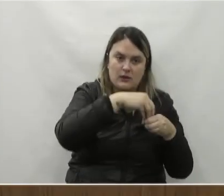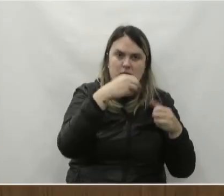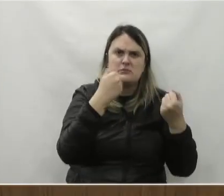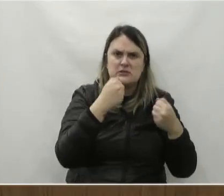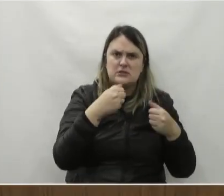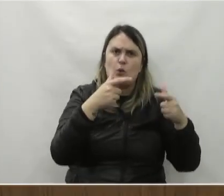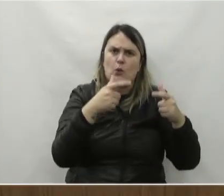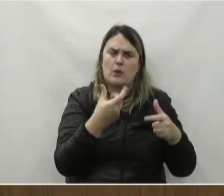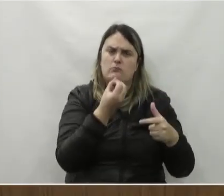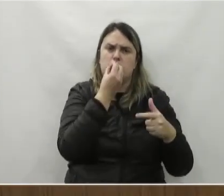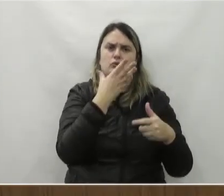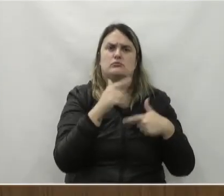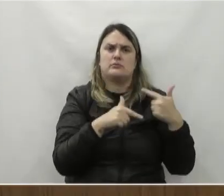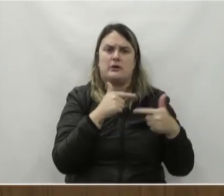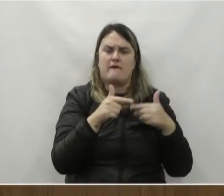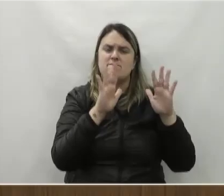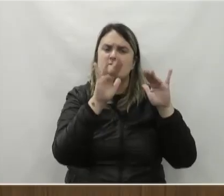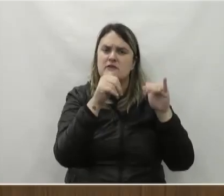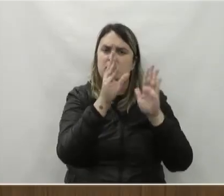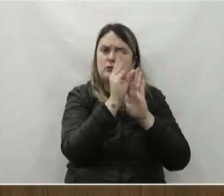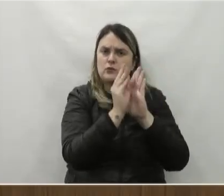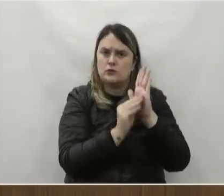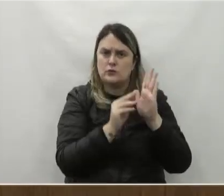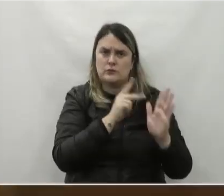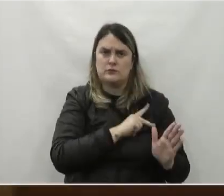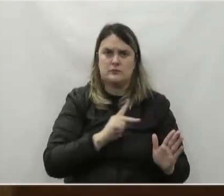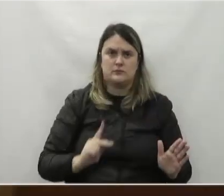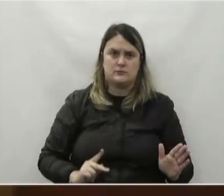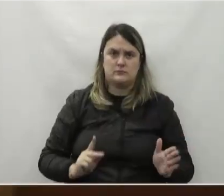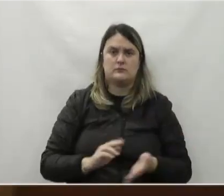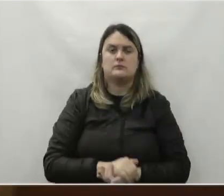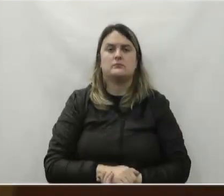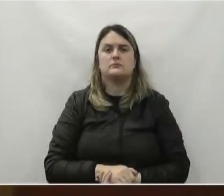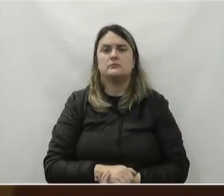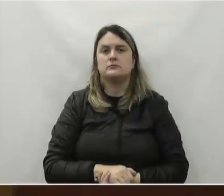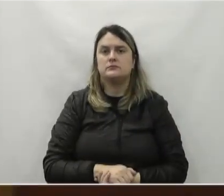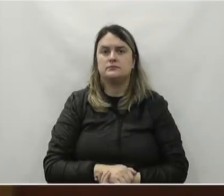diariamente. Fim do expediente, senhor presidente.